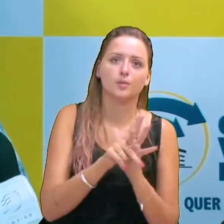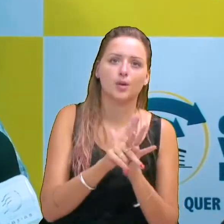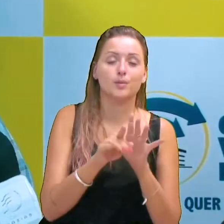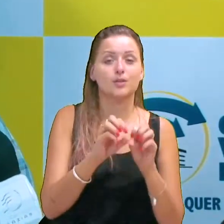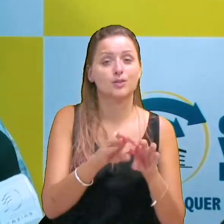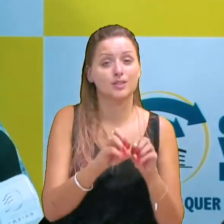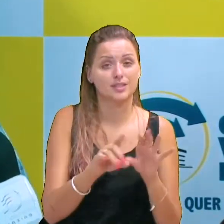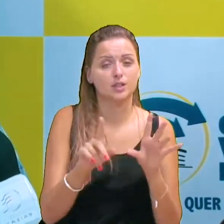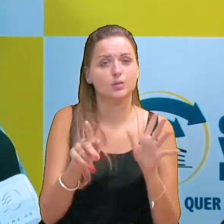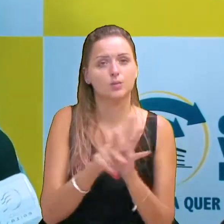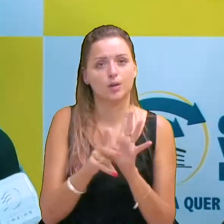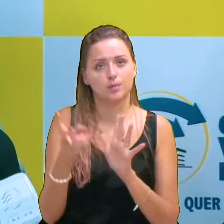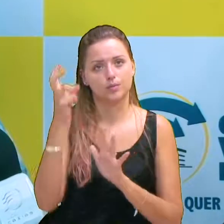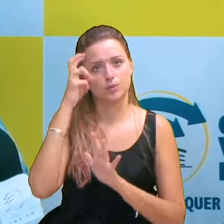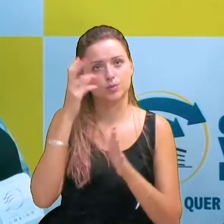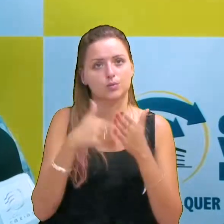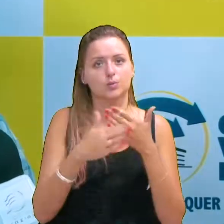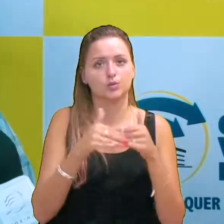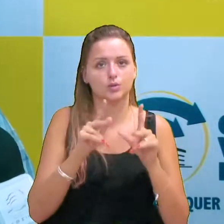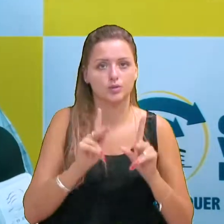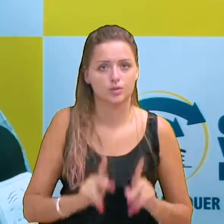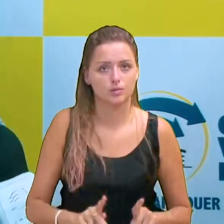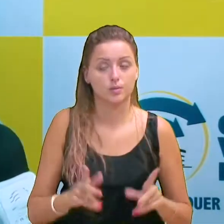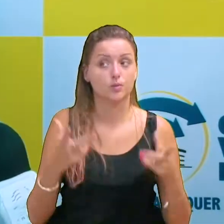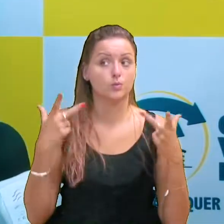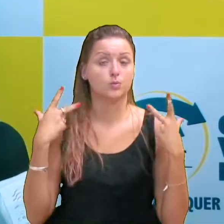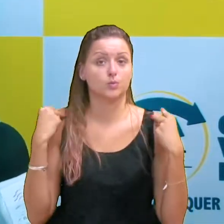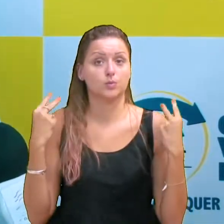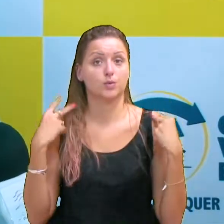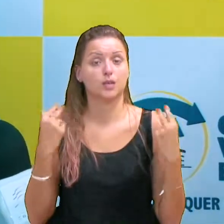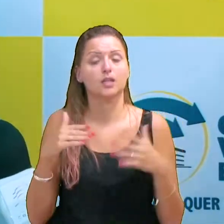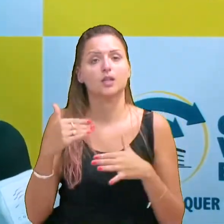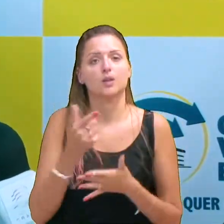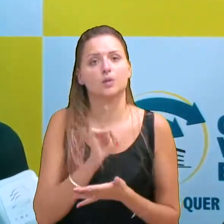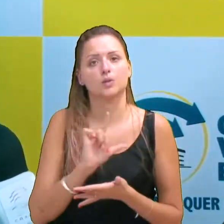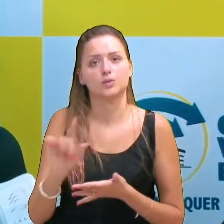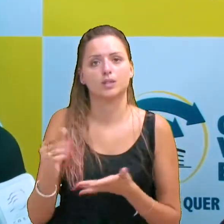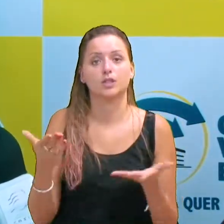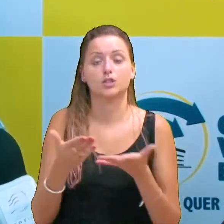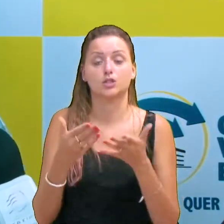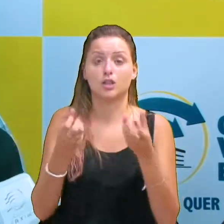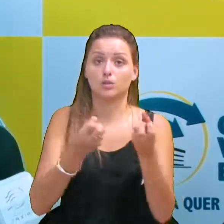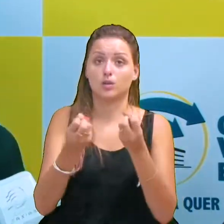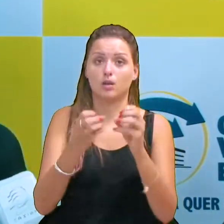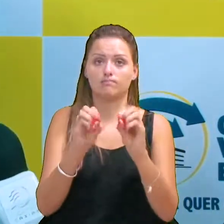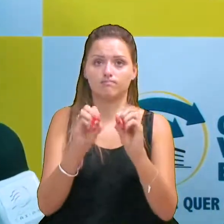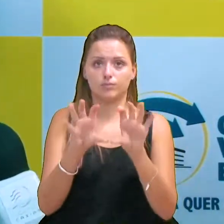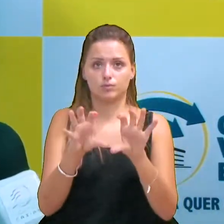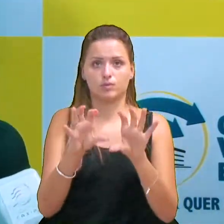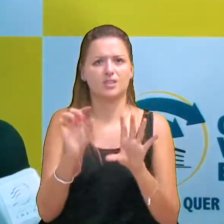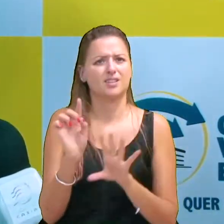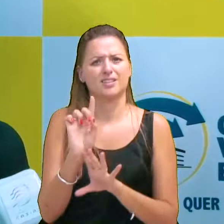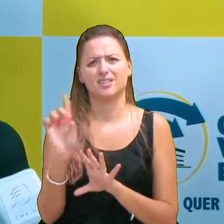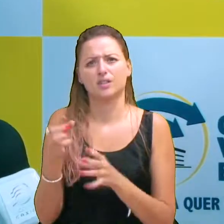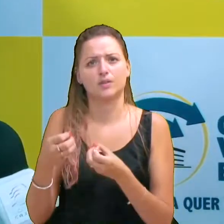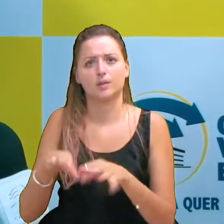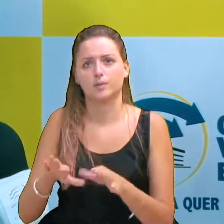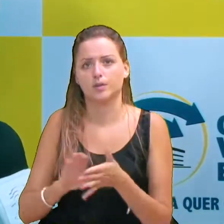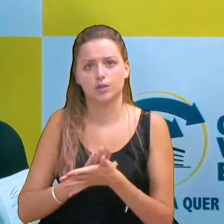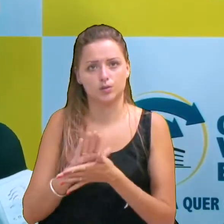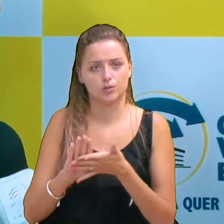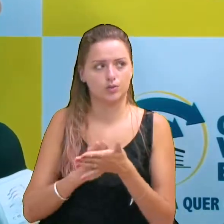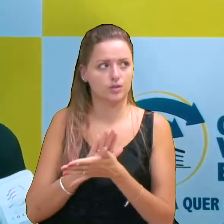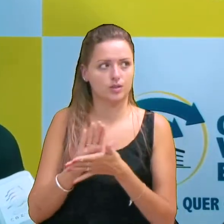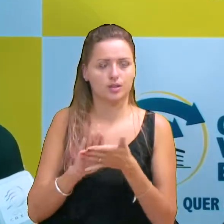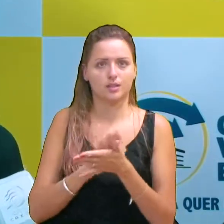de cultura da população, do motorista, de ao sair já ligar o seu farol, que não vai prejudicar, no meu modo de entender,